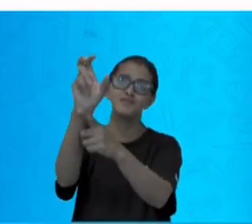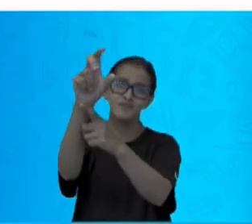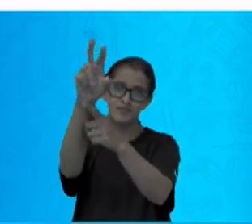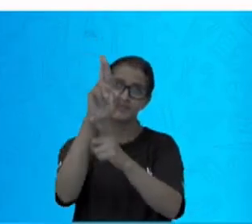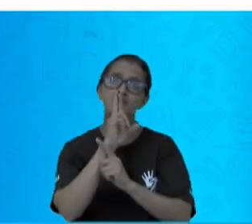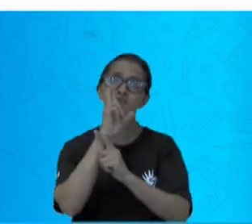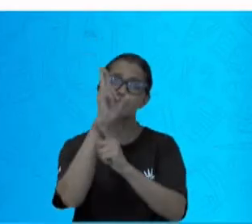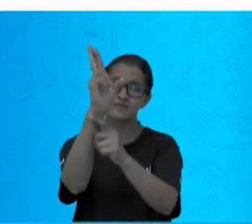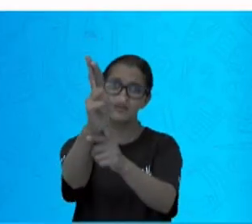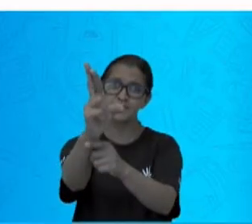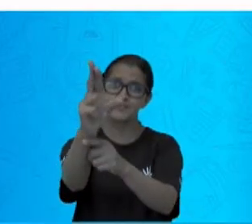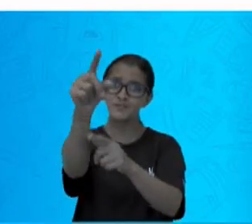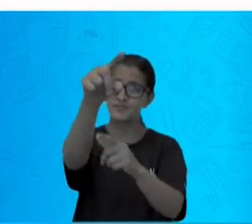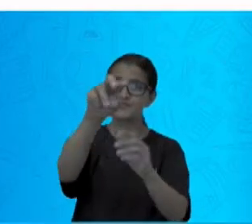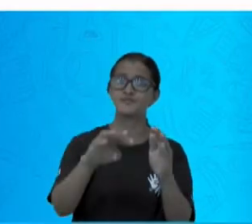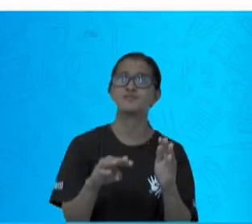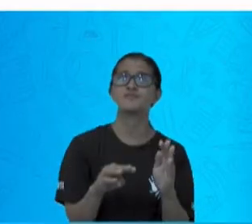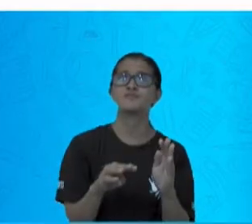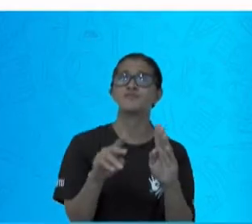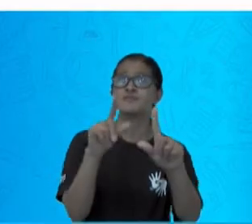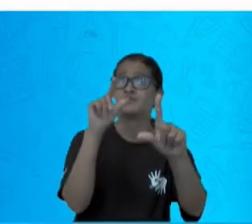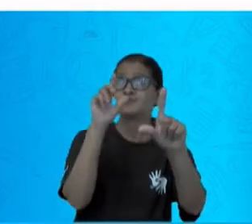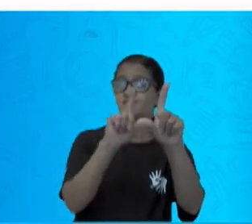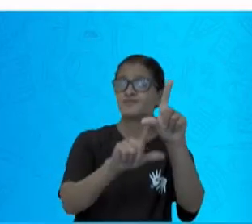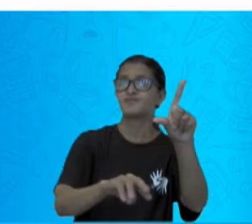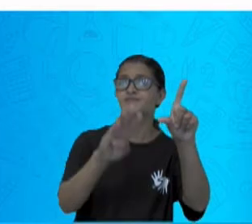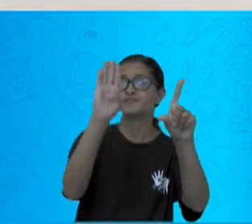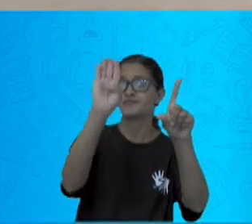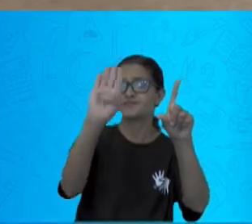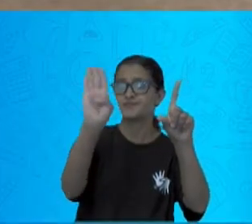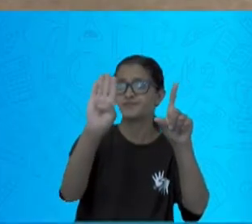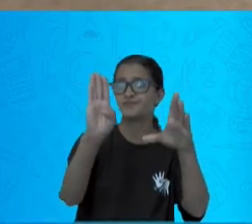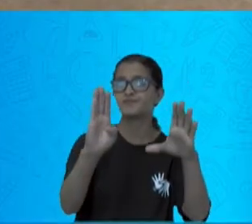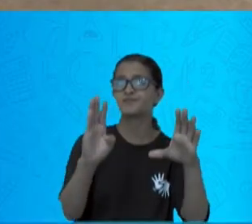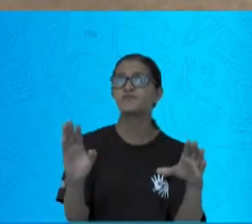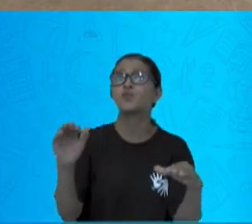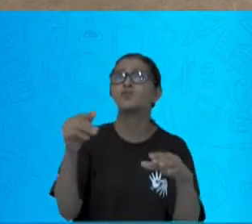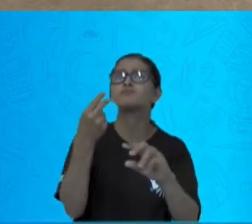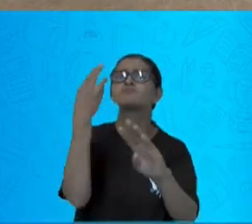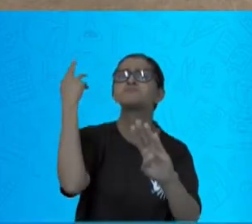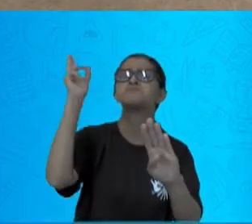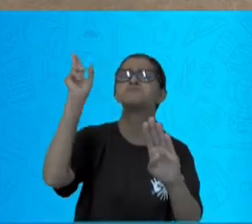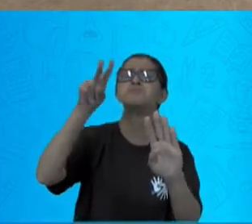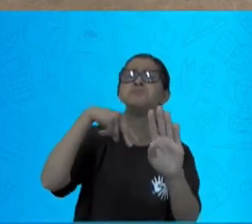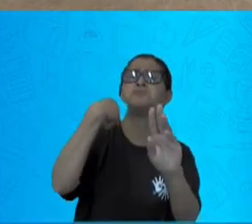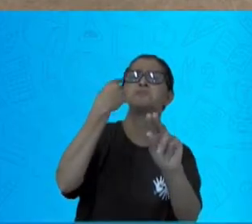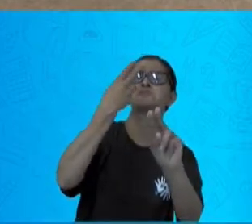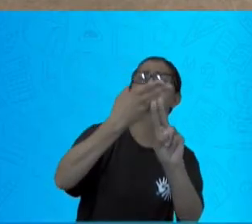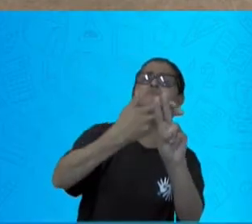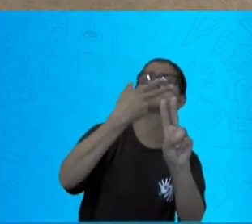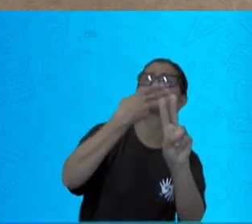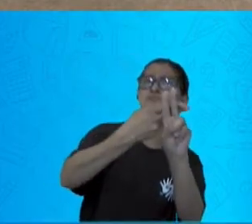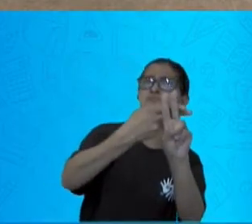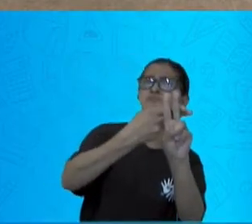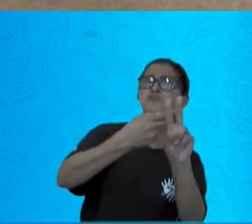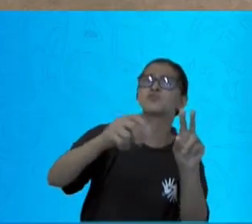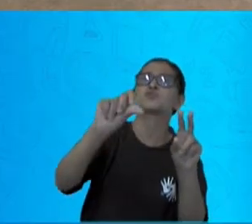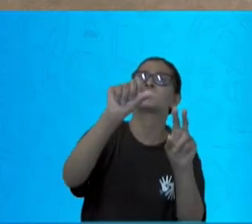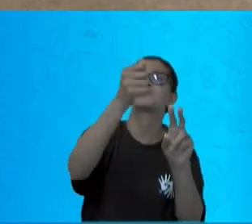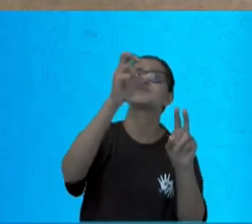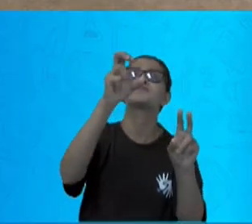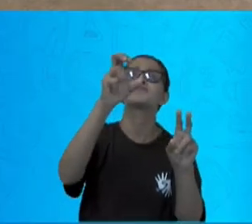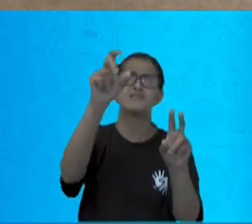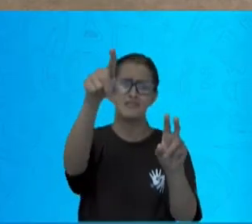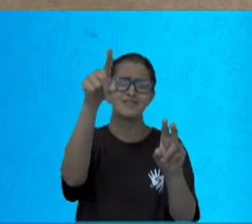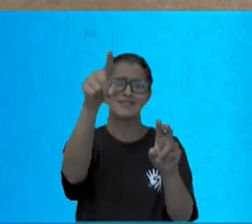Beleza? Agora, eu tenho aqui o dobro de 15. Você sabe o que é o dobro, Joãozinho? Oh,